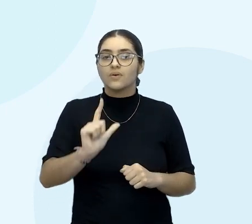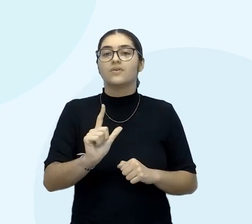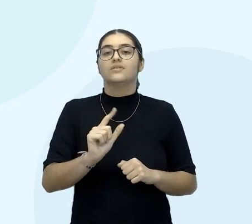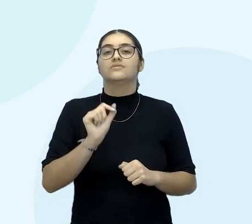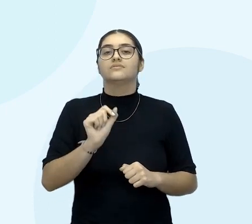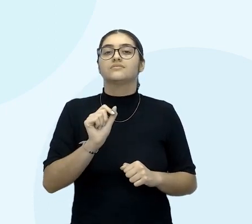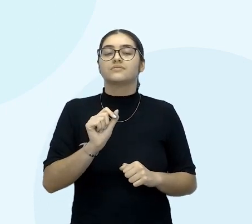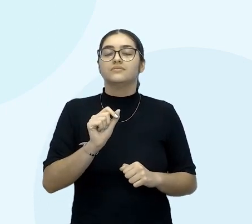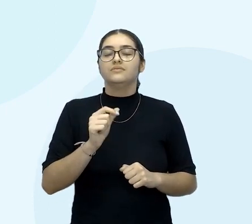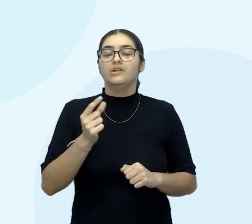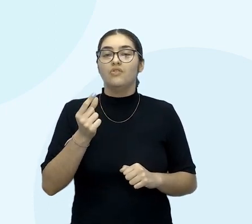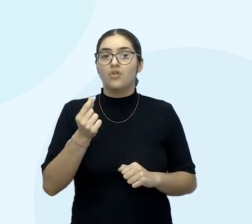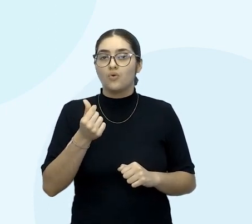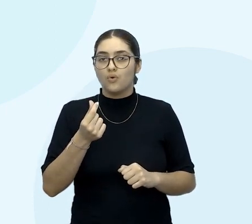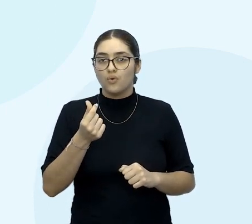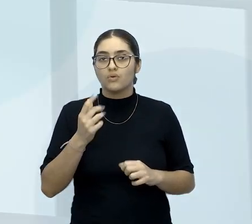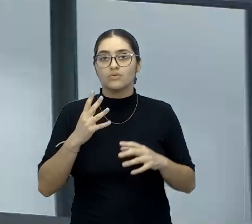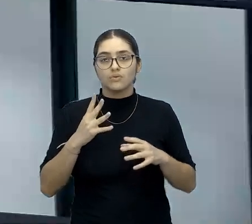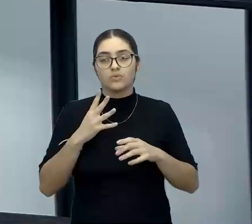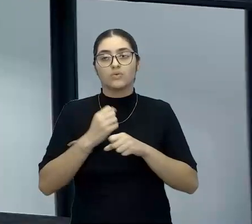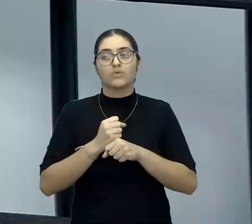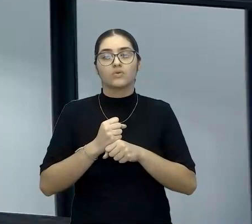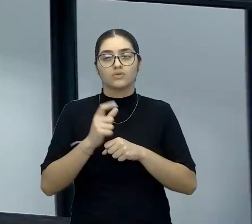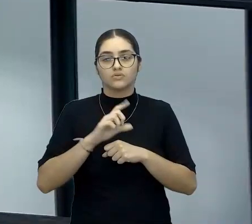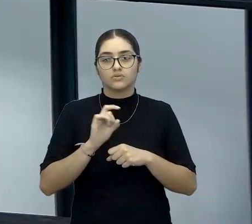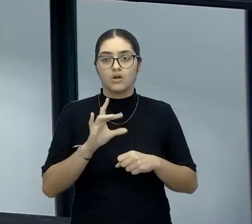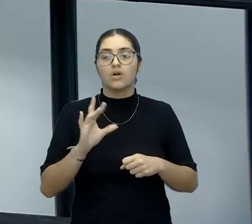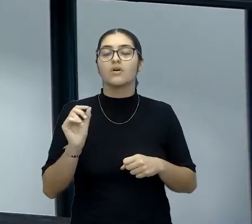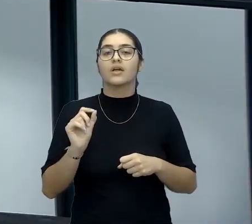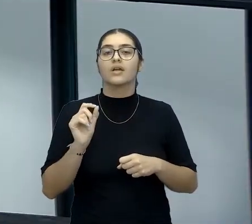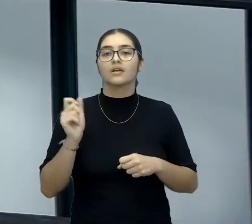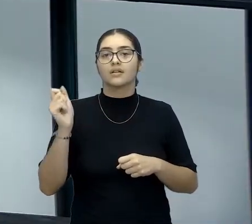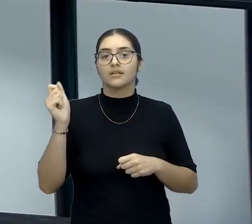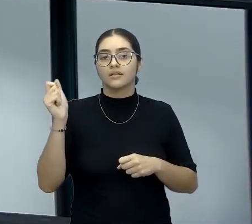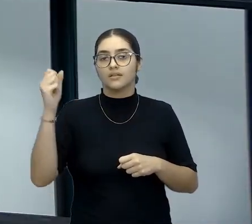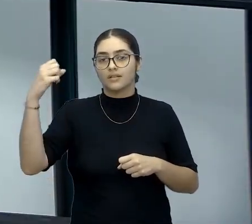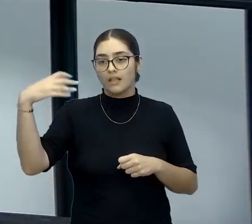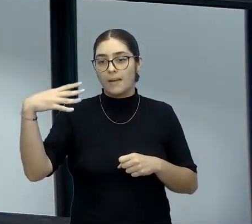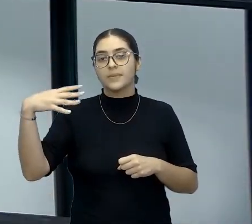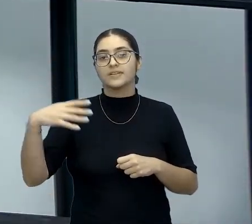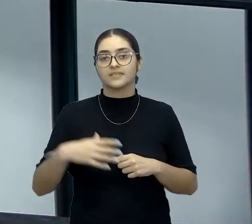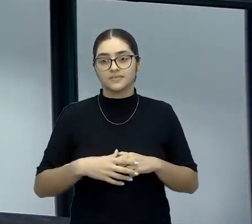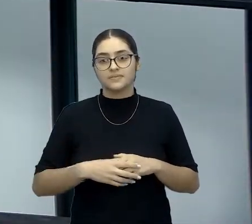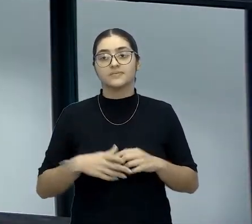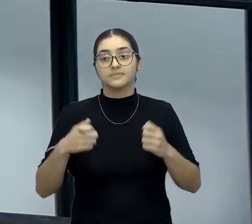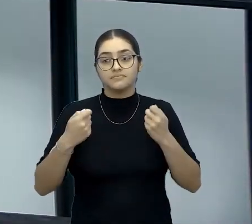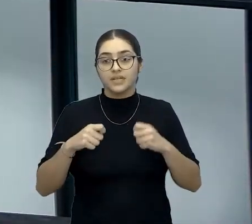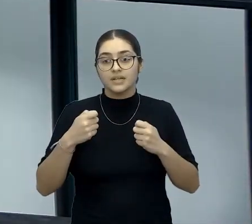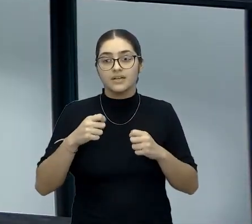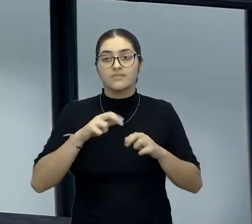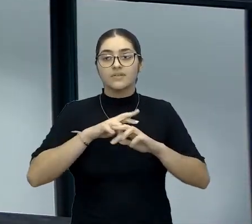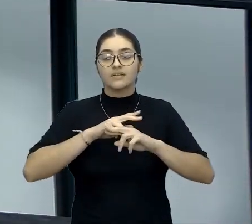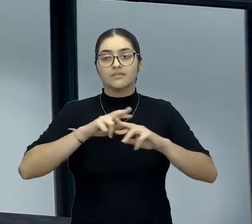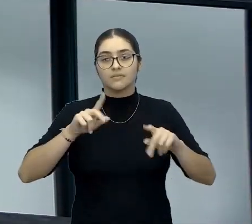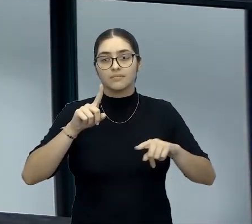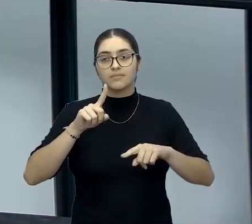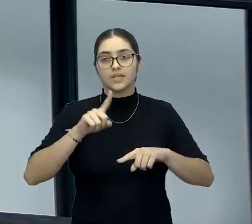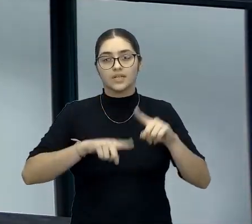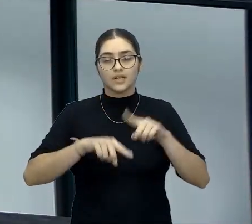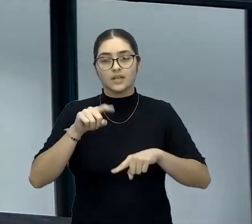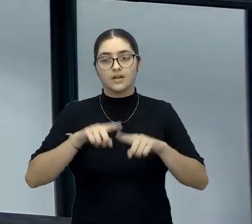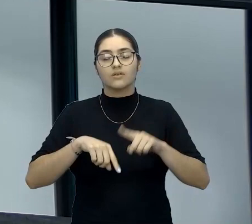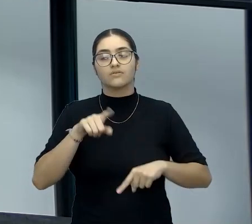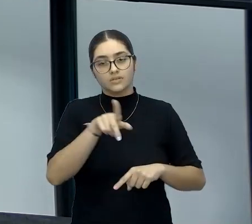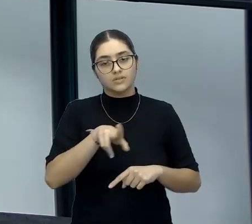valor diário aí só das lâmpadas, tá? E aí tem que ver todos os outros equipamentos